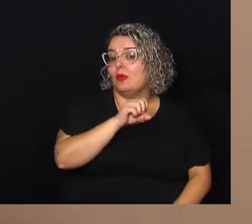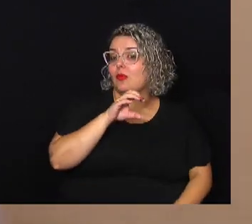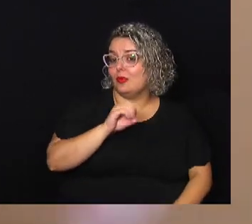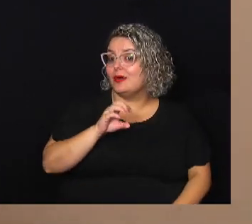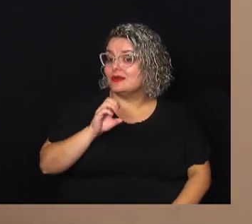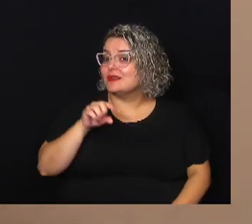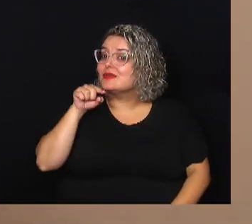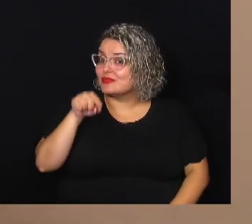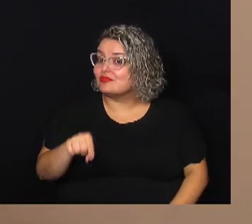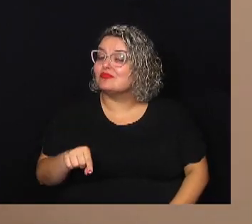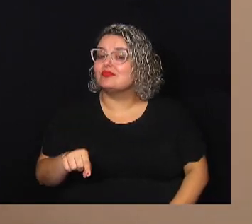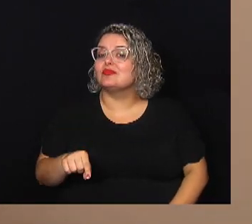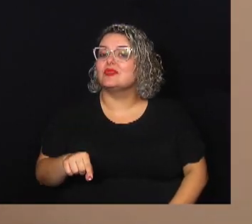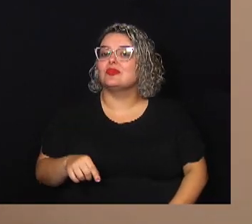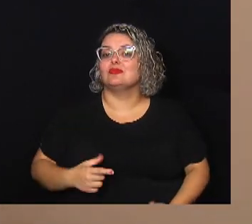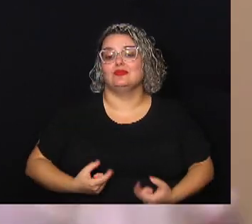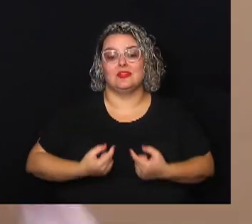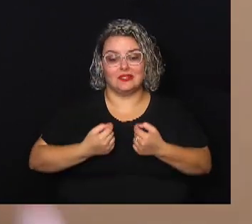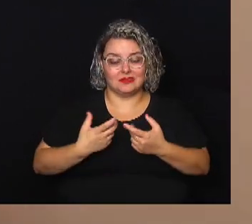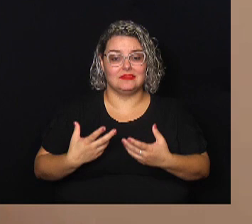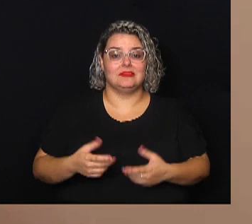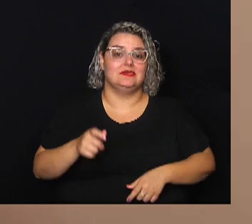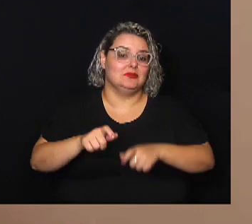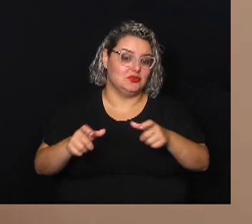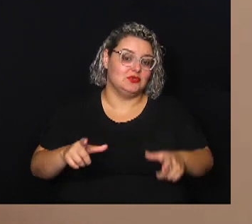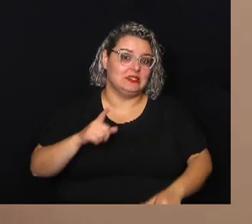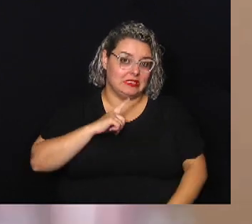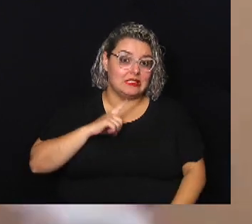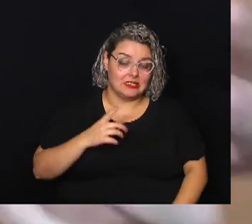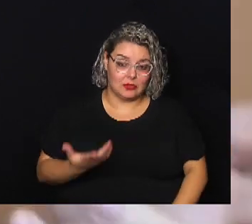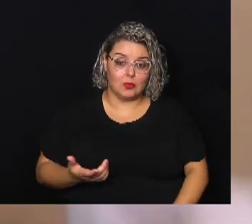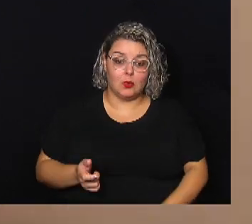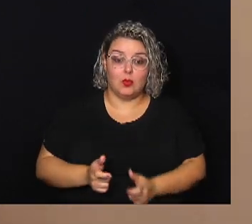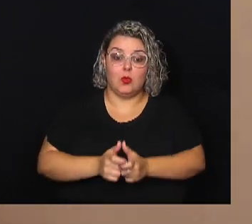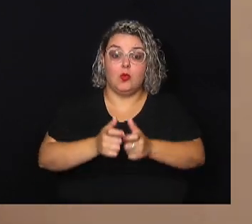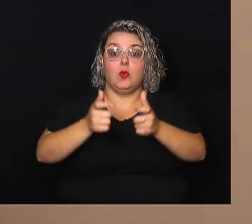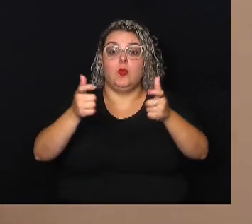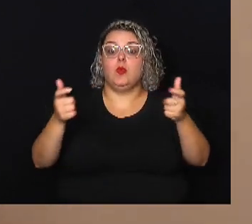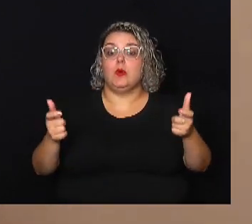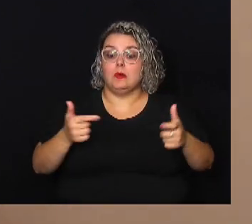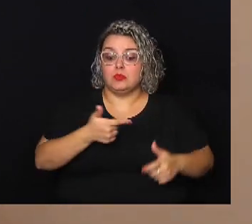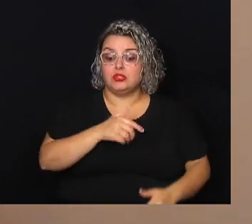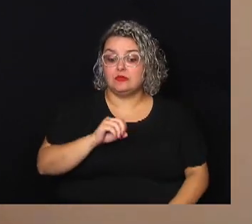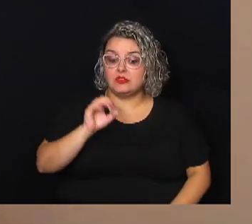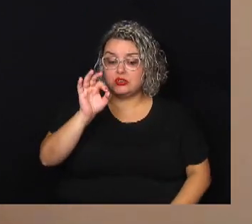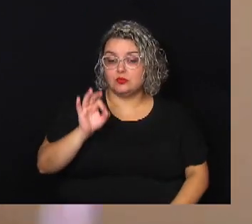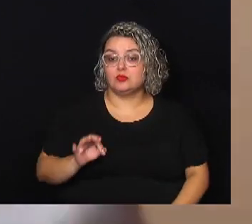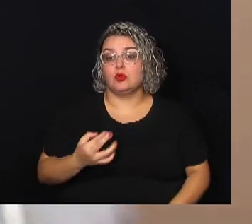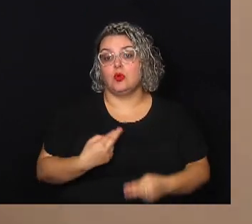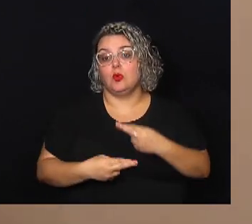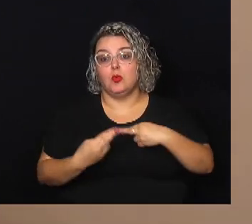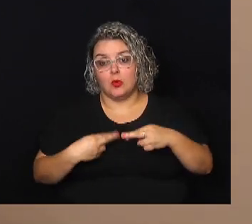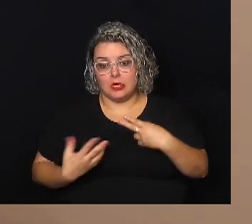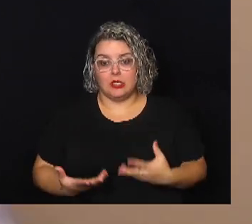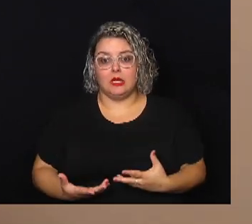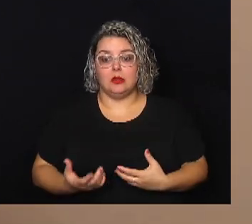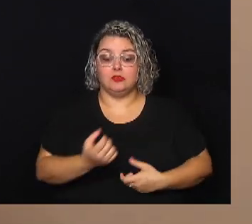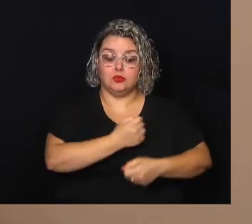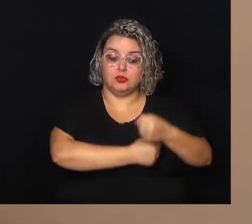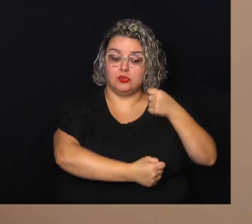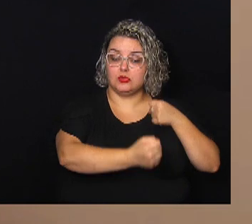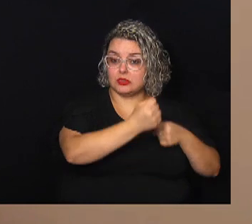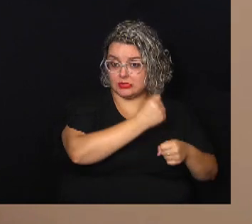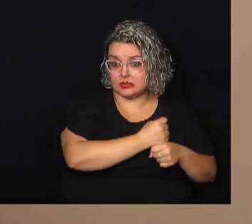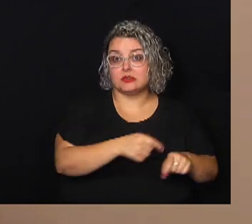absoluto que já nos assusta, o aumento de quase 20% em relação ao ano passado também